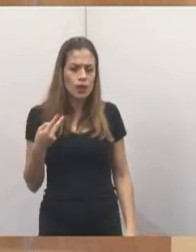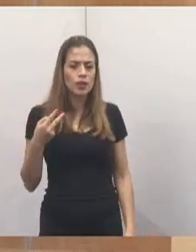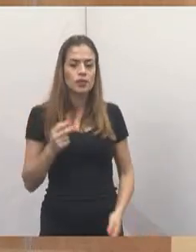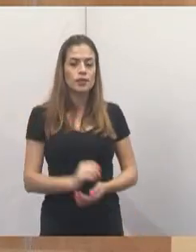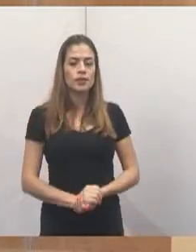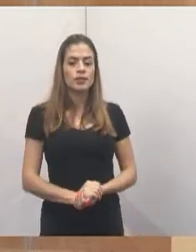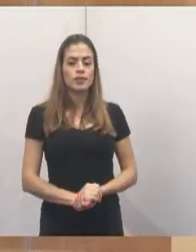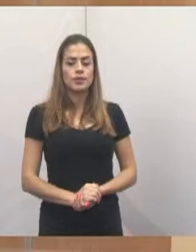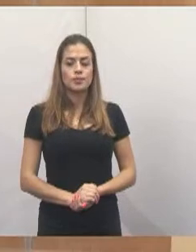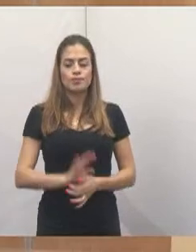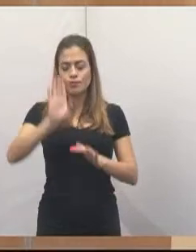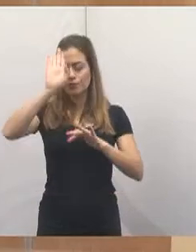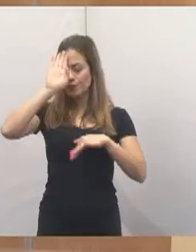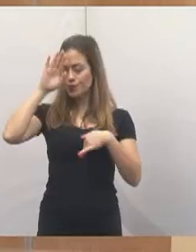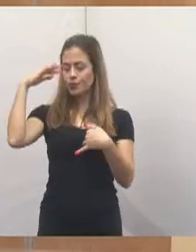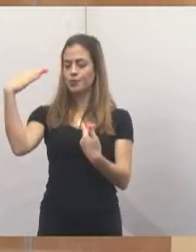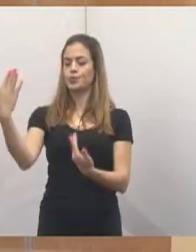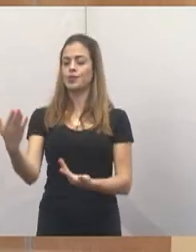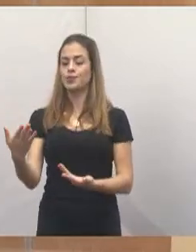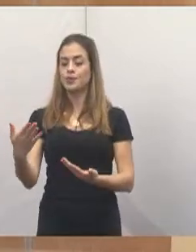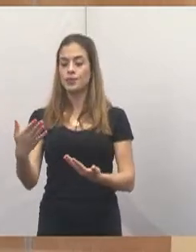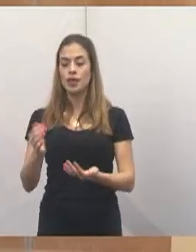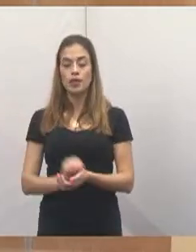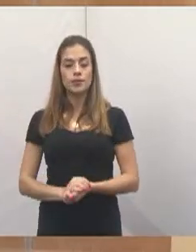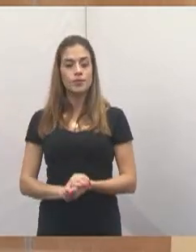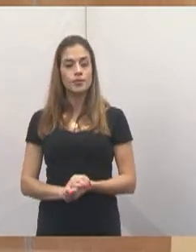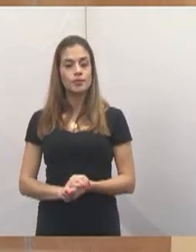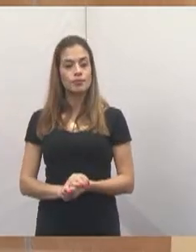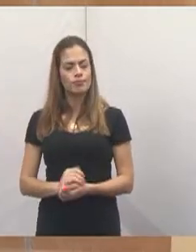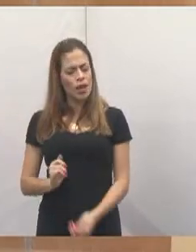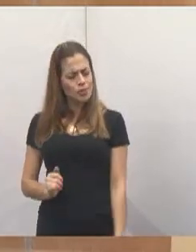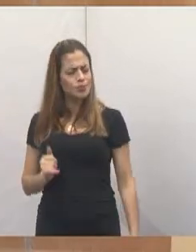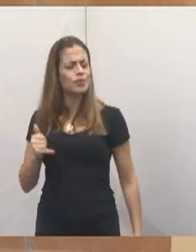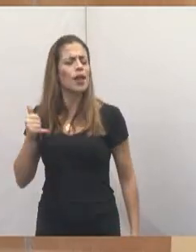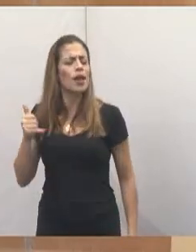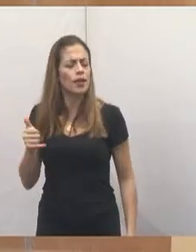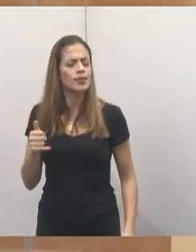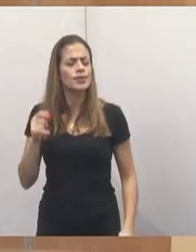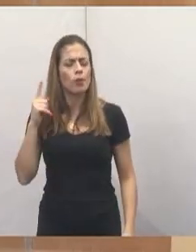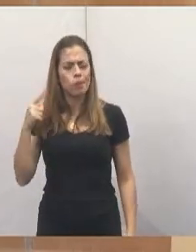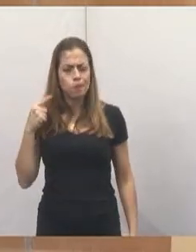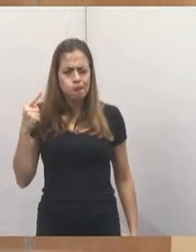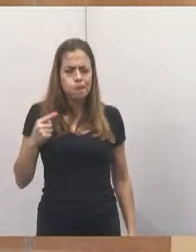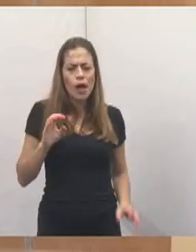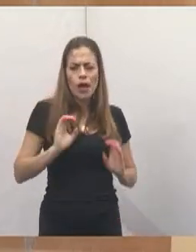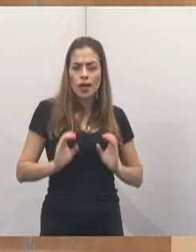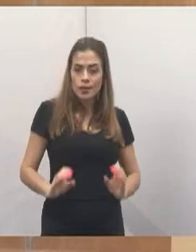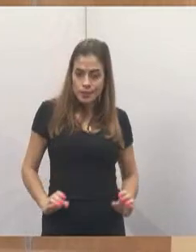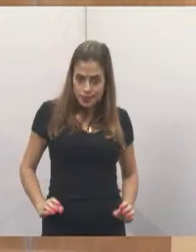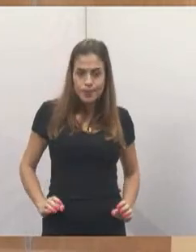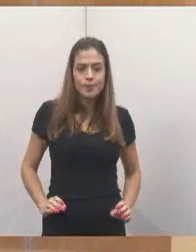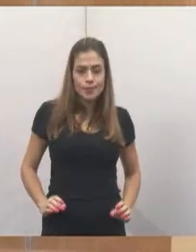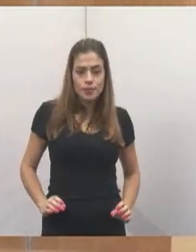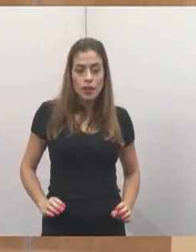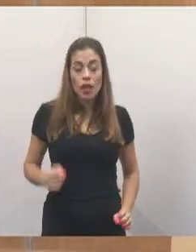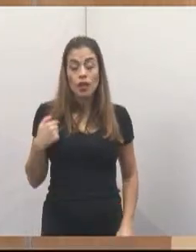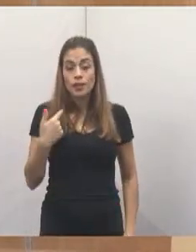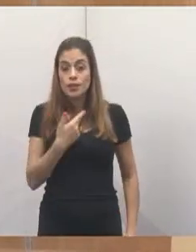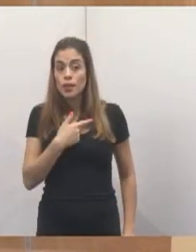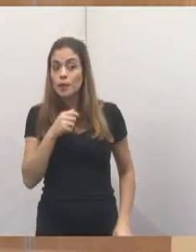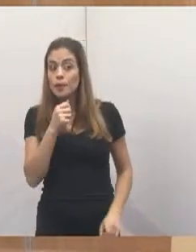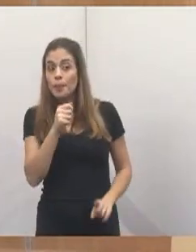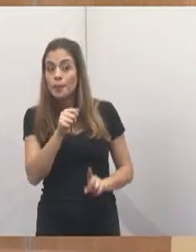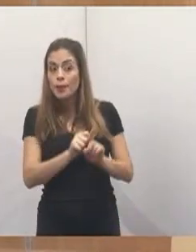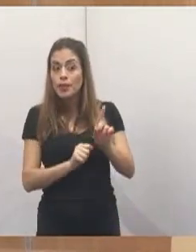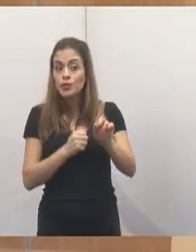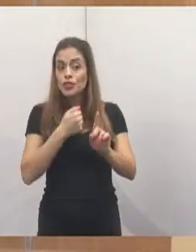essa solenidade que enriquece a advocacia, que enriquece a cidadania. E nós estamos no mês de agosto, o mês da cidadania,